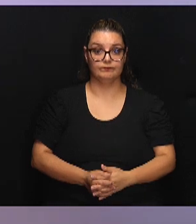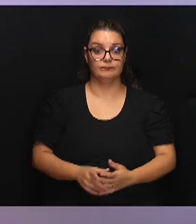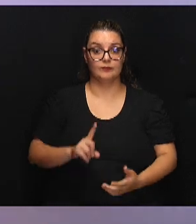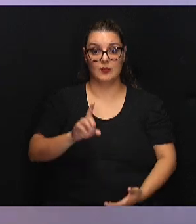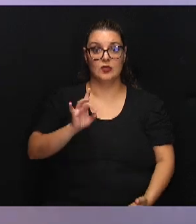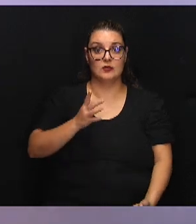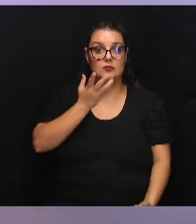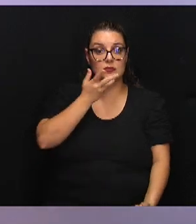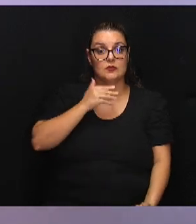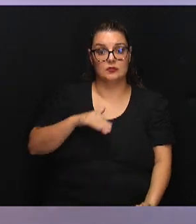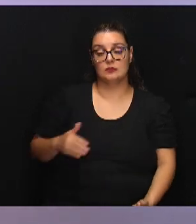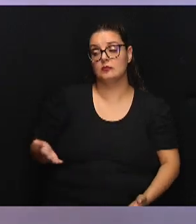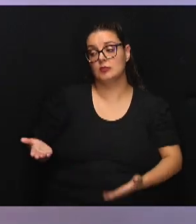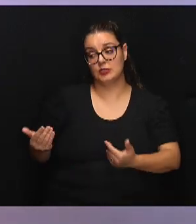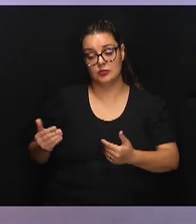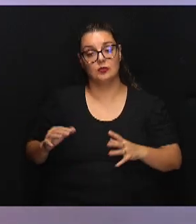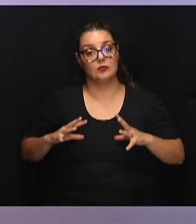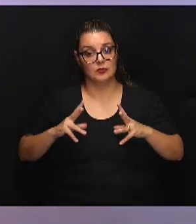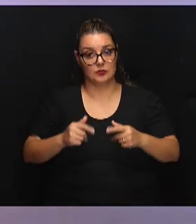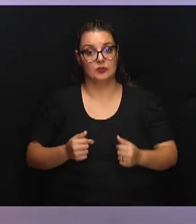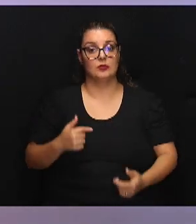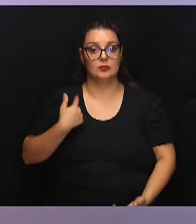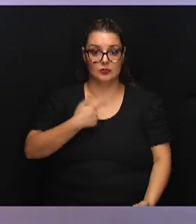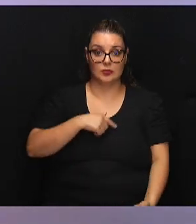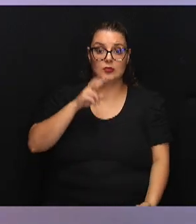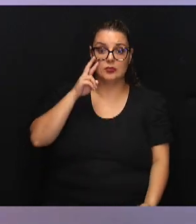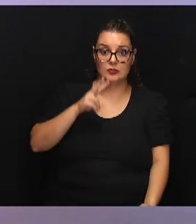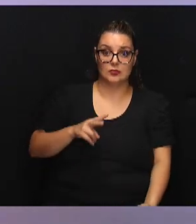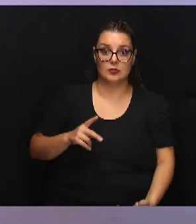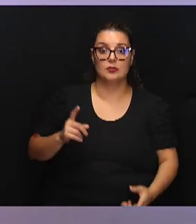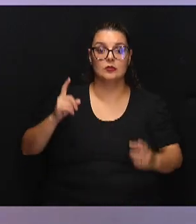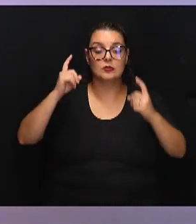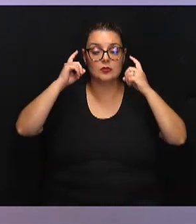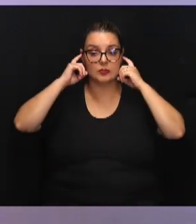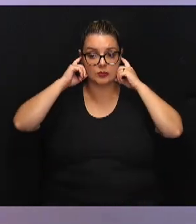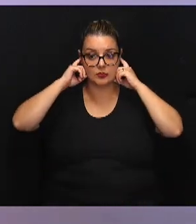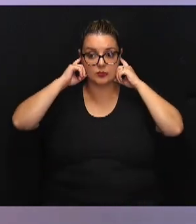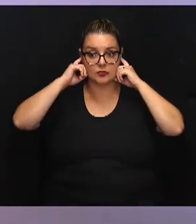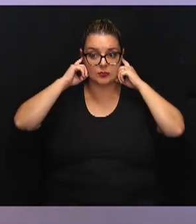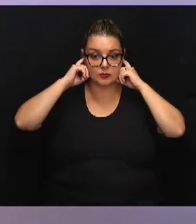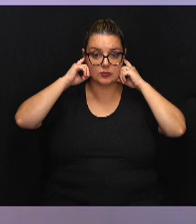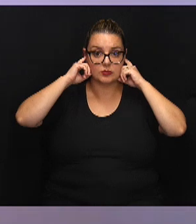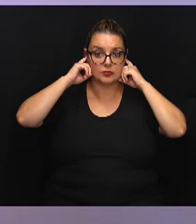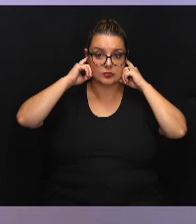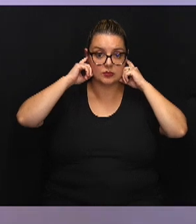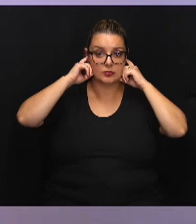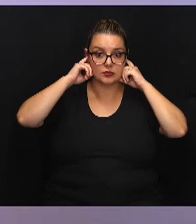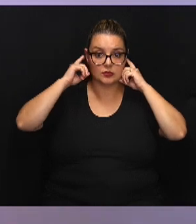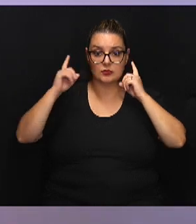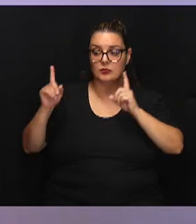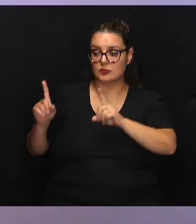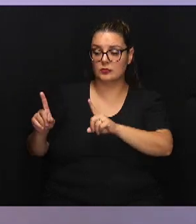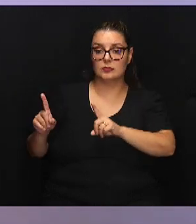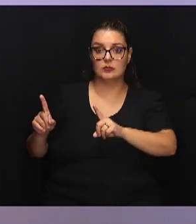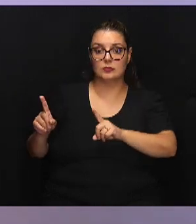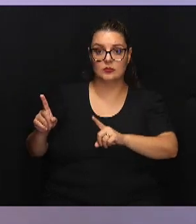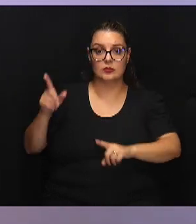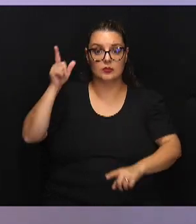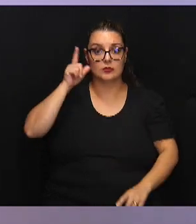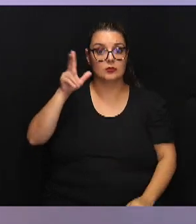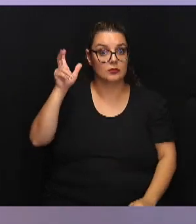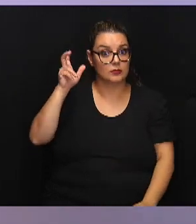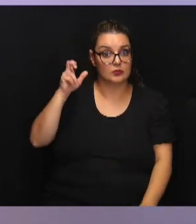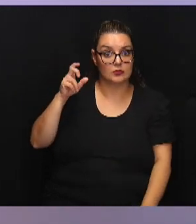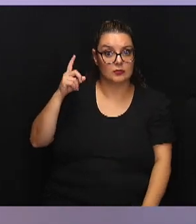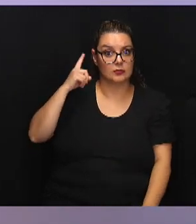população jovem em geral. A gente vê o uso de fone de ouvido, que às vezes você está do lado de uma pessoa, você consegue escutar o que ela está ouvindo,